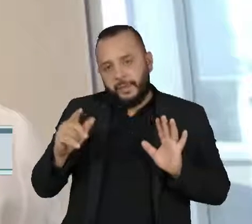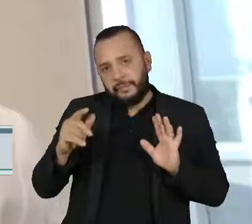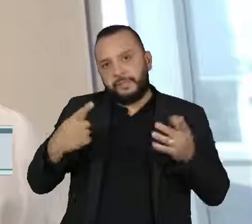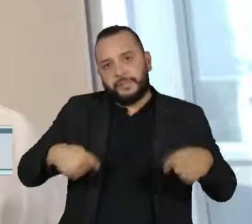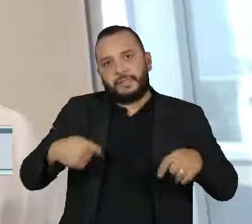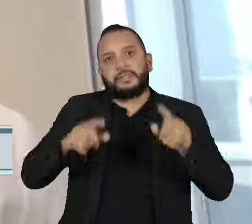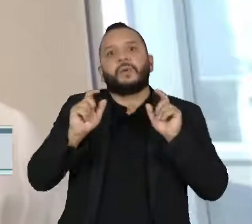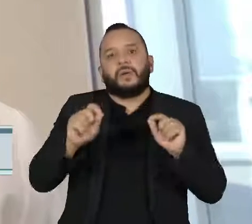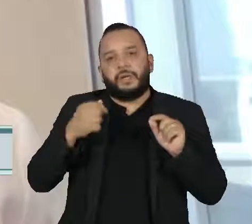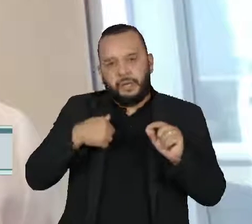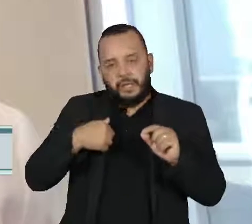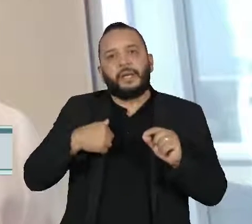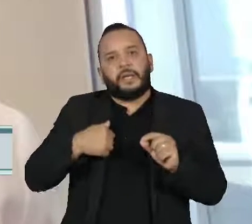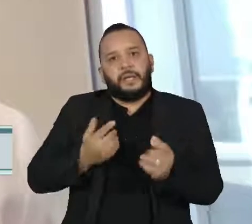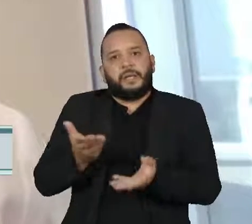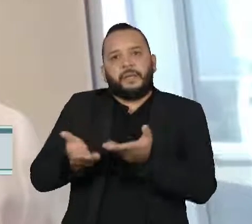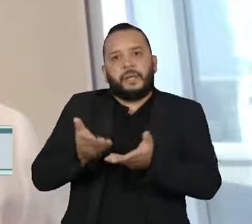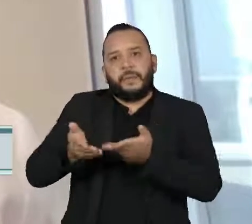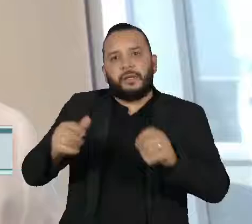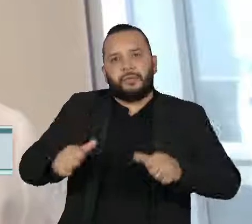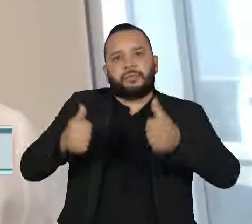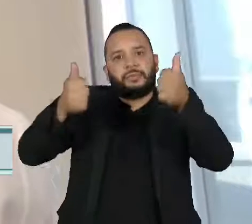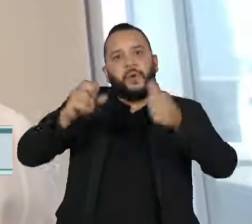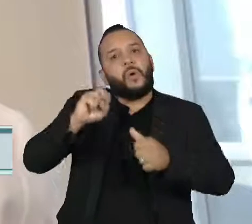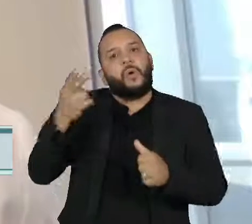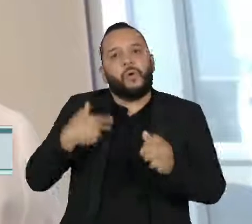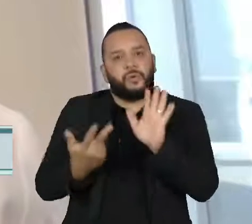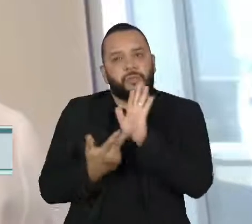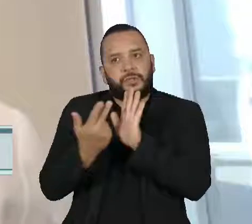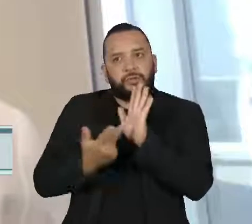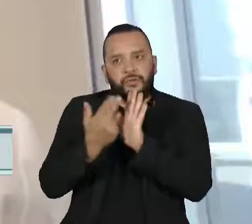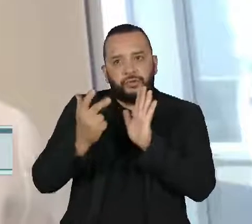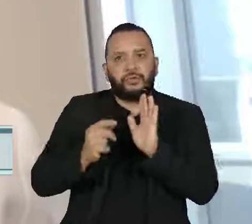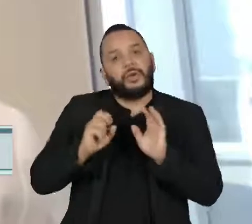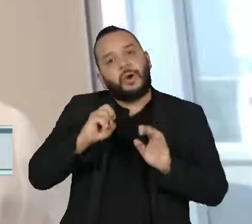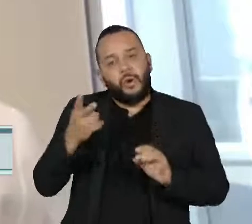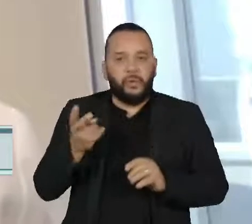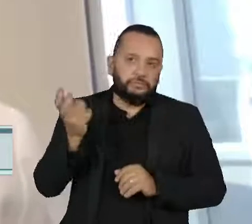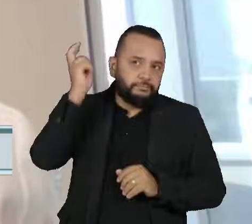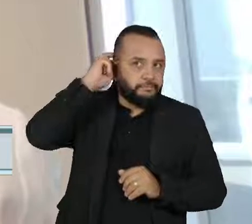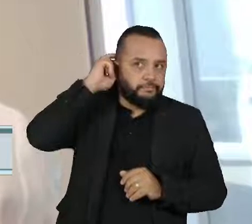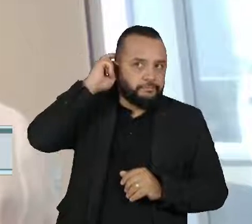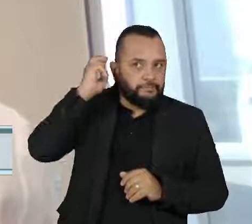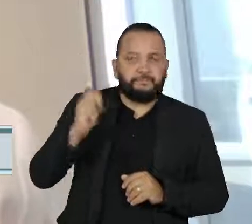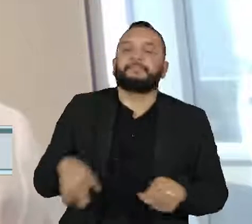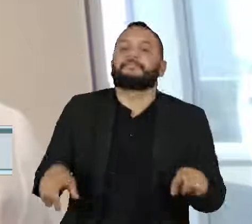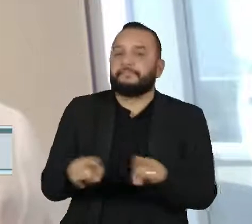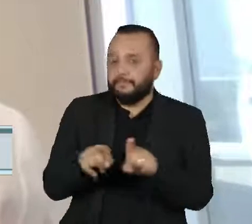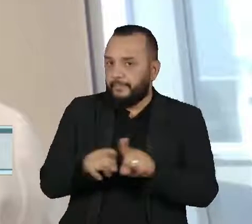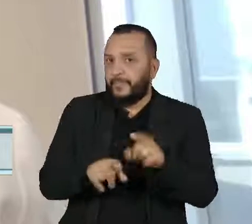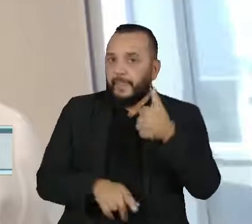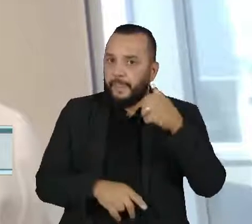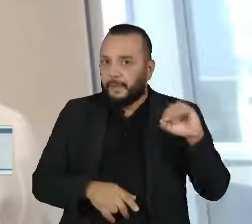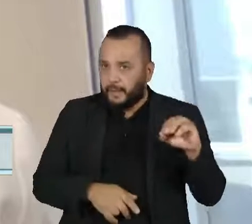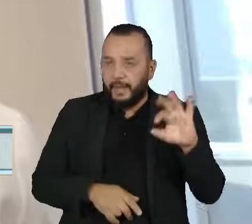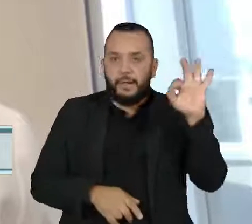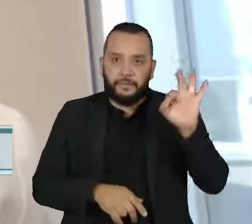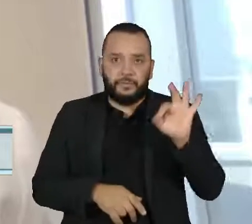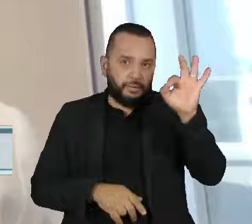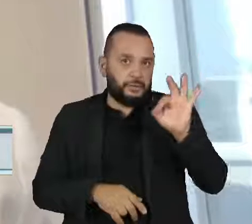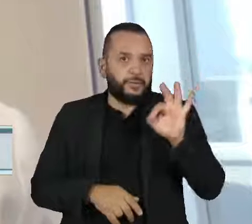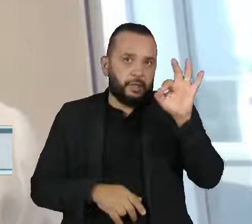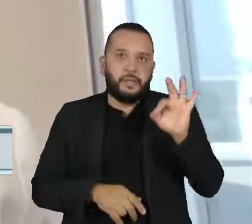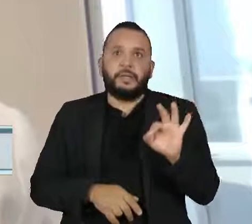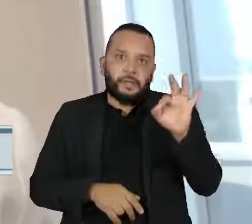necessitam de reabilitação com cirurgias, por exemplo, como implante coclear. Existem dados também que falam que até 10% da